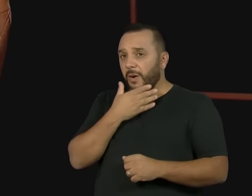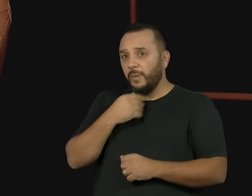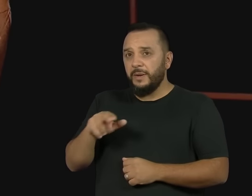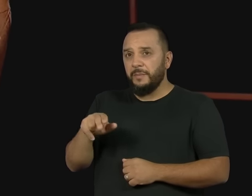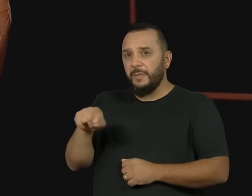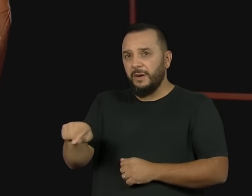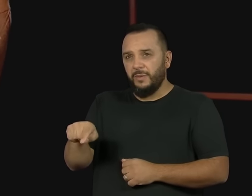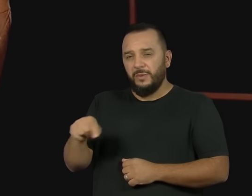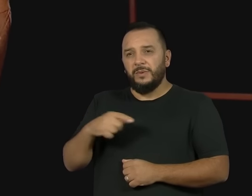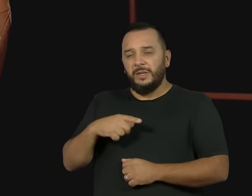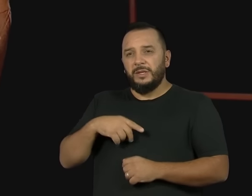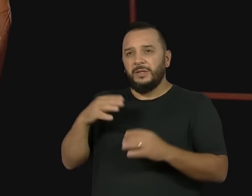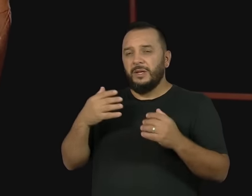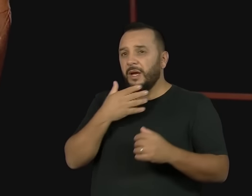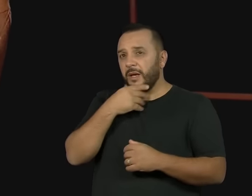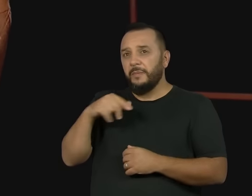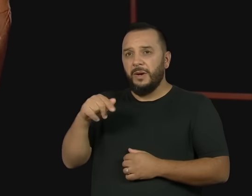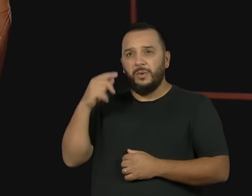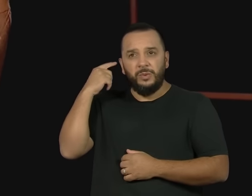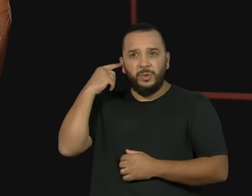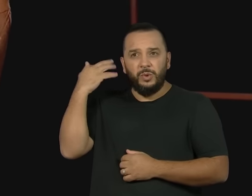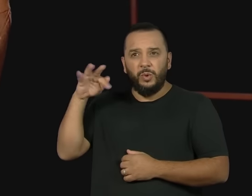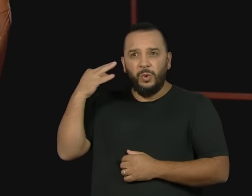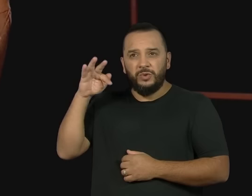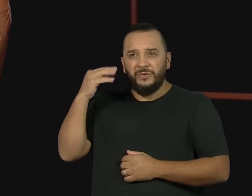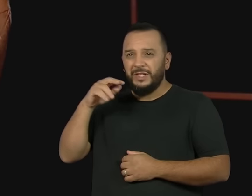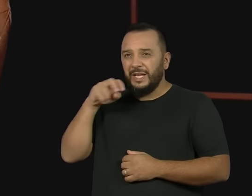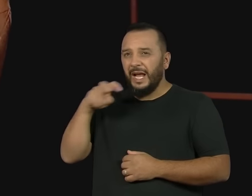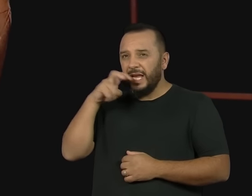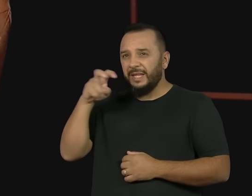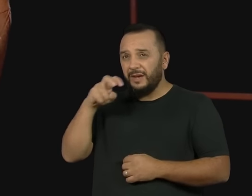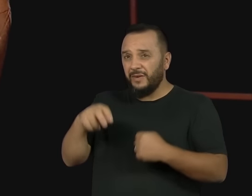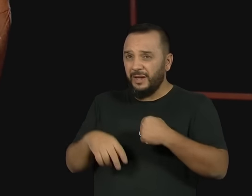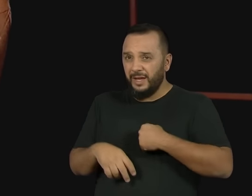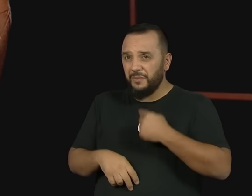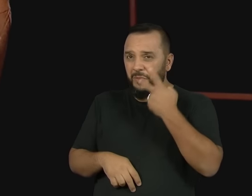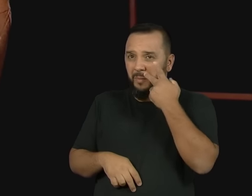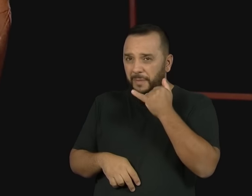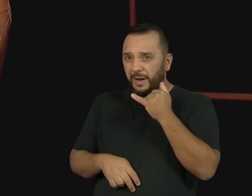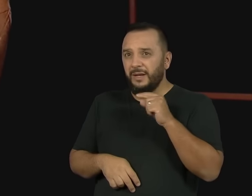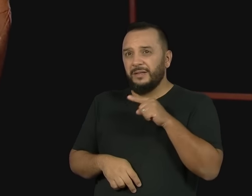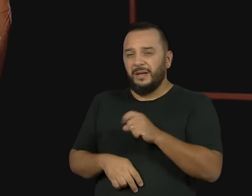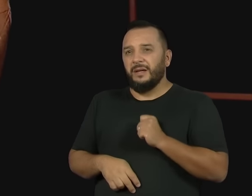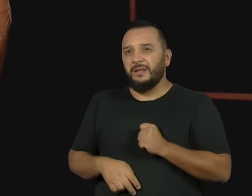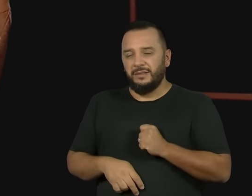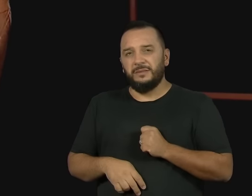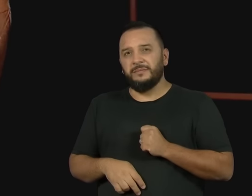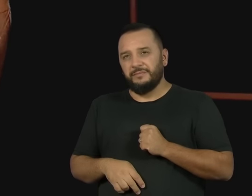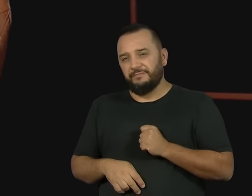coisa, eu, meu pai e ela. E aí a gente foi